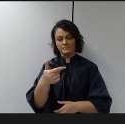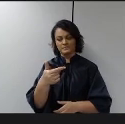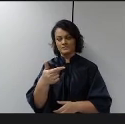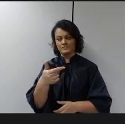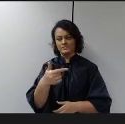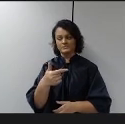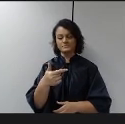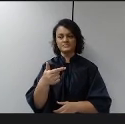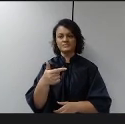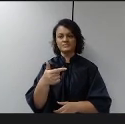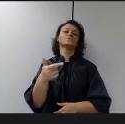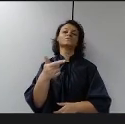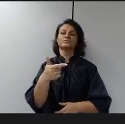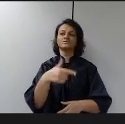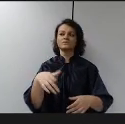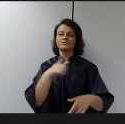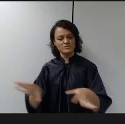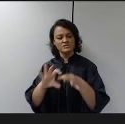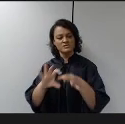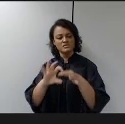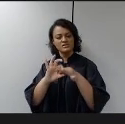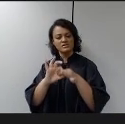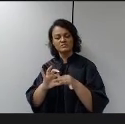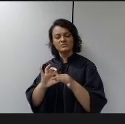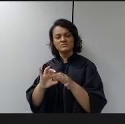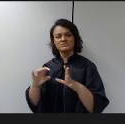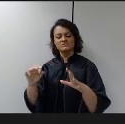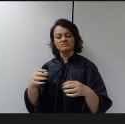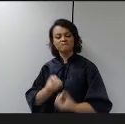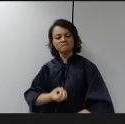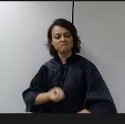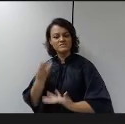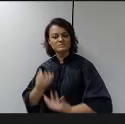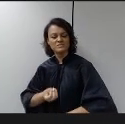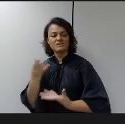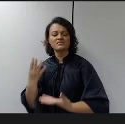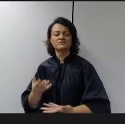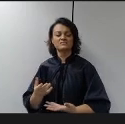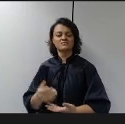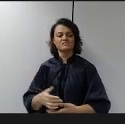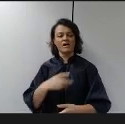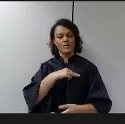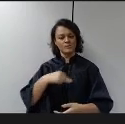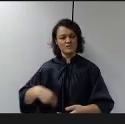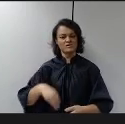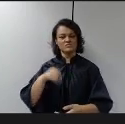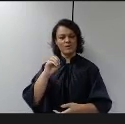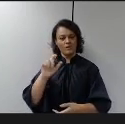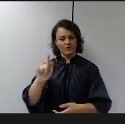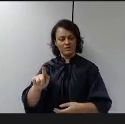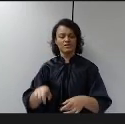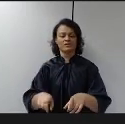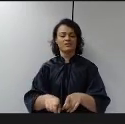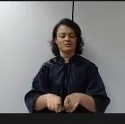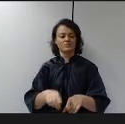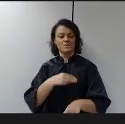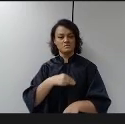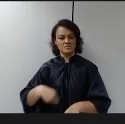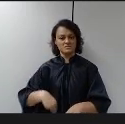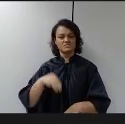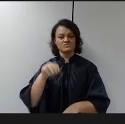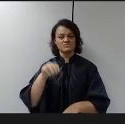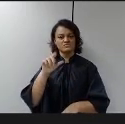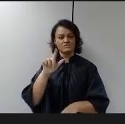às manifestações do ministro Og Fernandes e do ministro Francisco Falcão. E